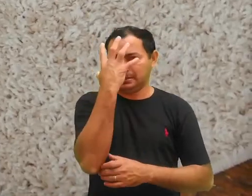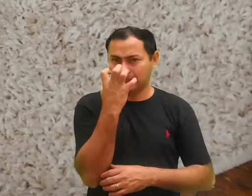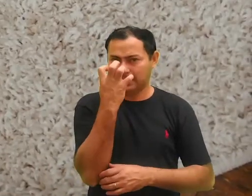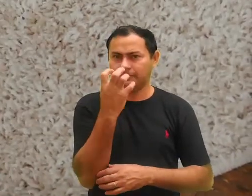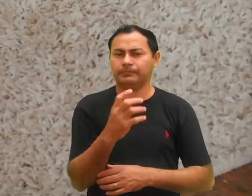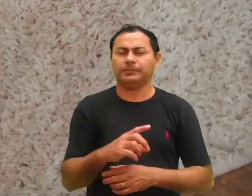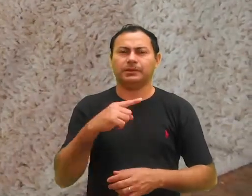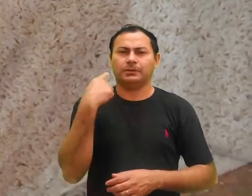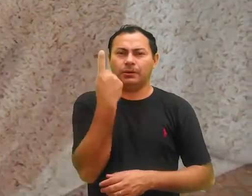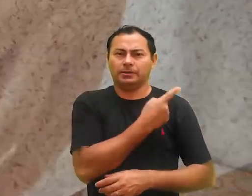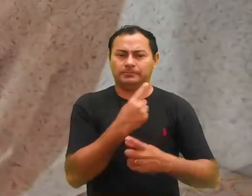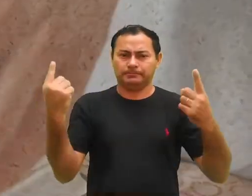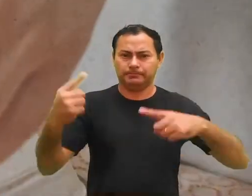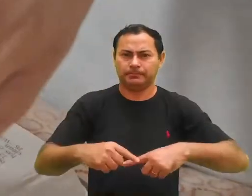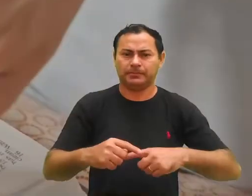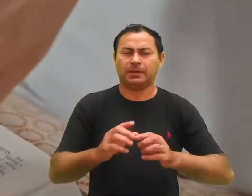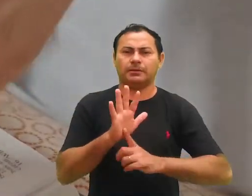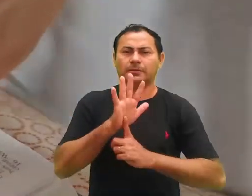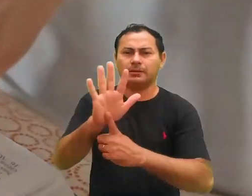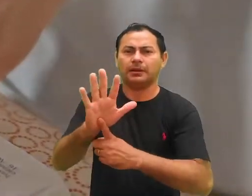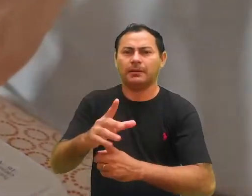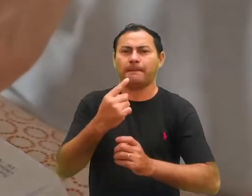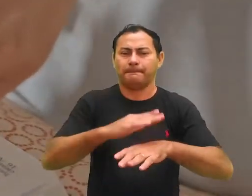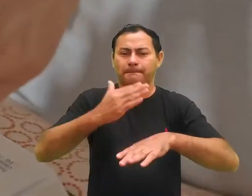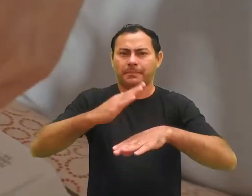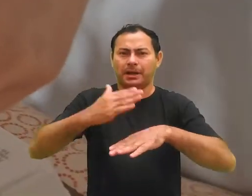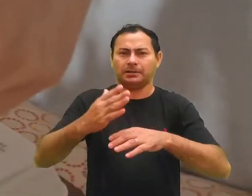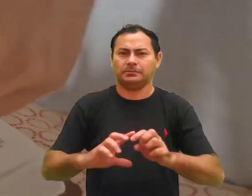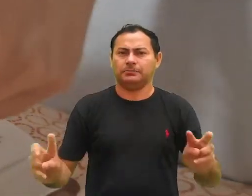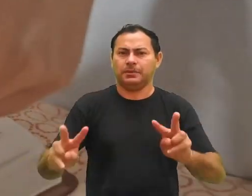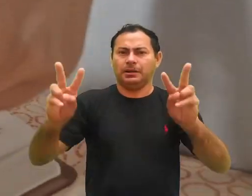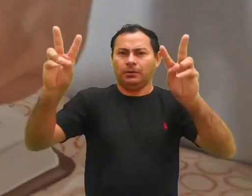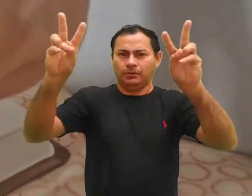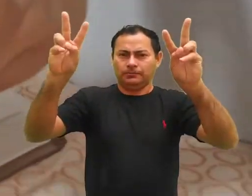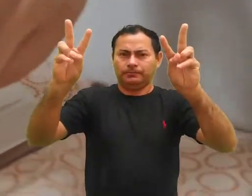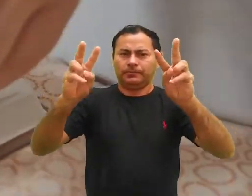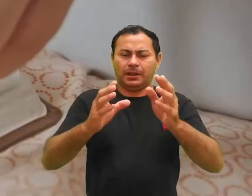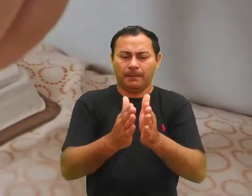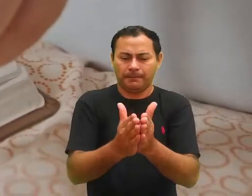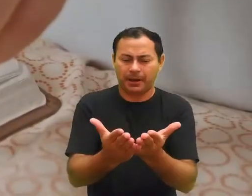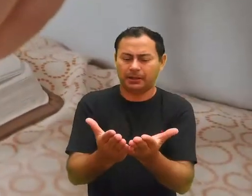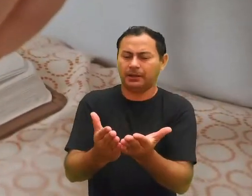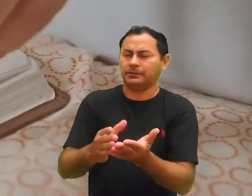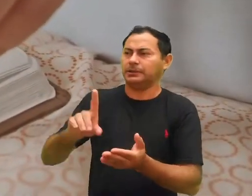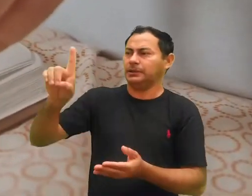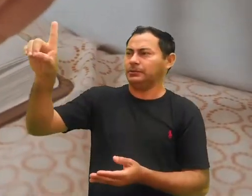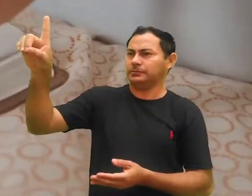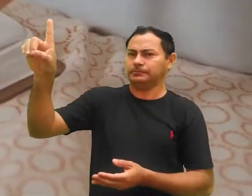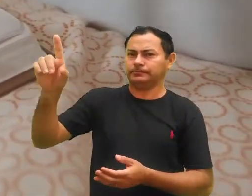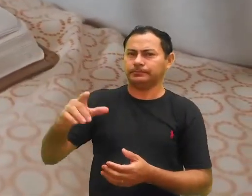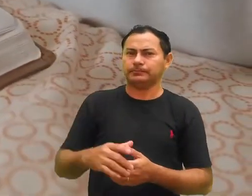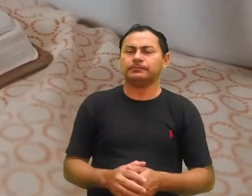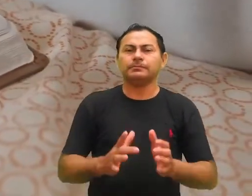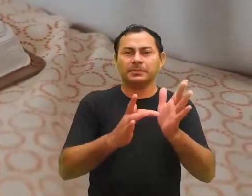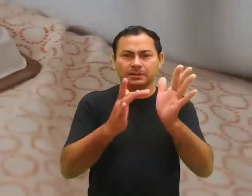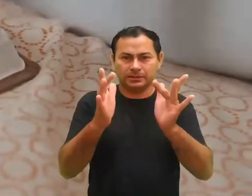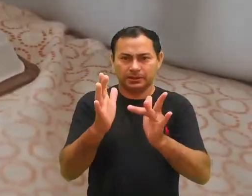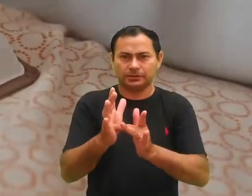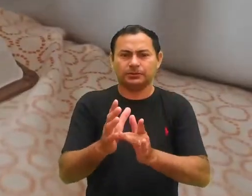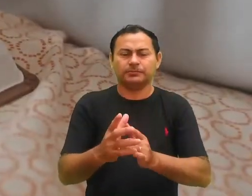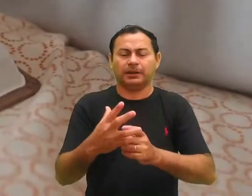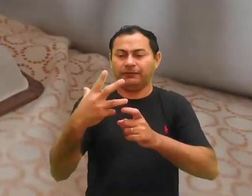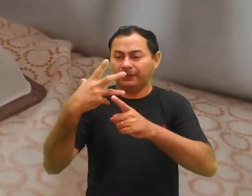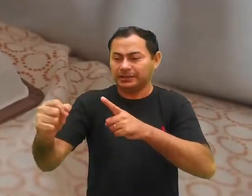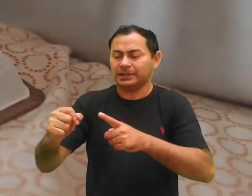algo muito sério. Somos desafiados a demonstrarmos cada vez mais valor à palavra de